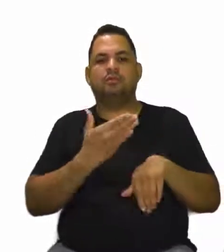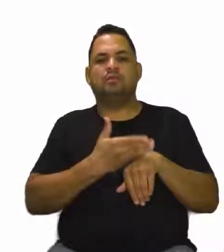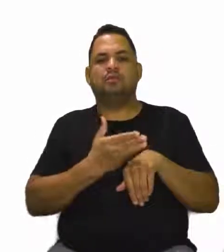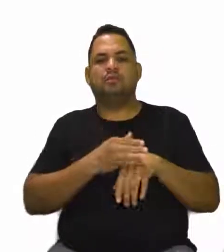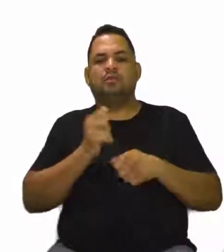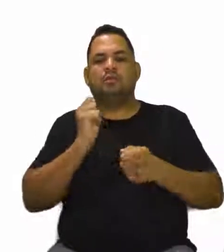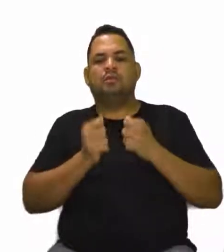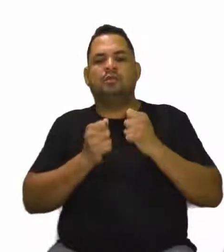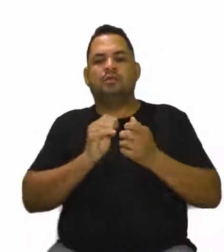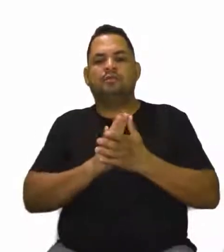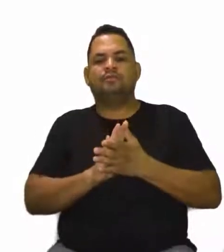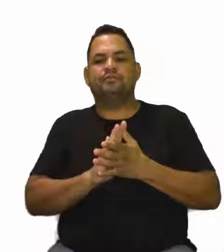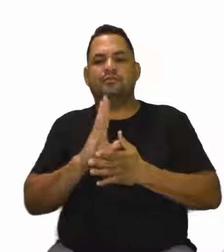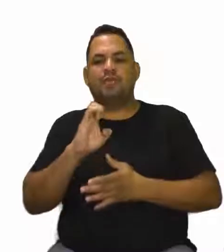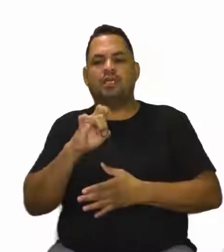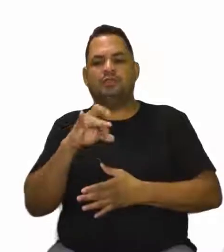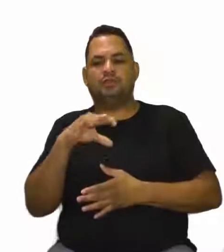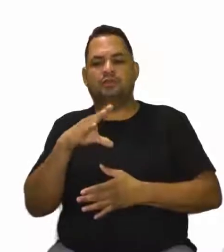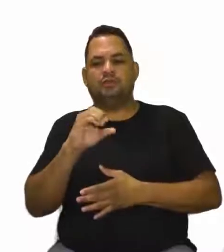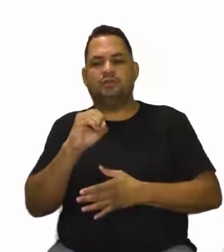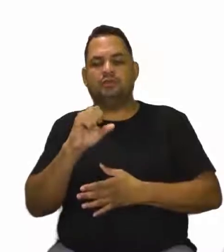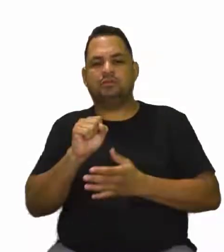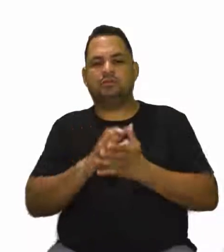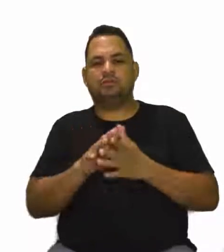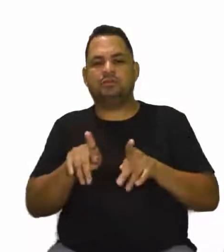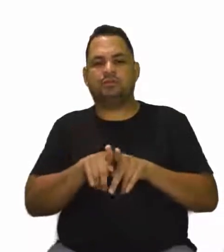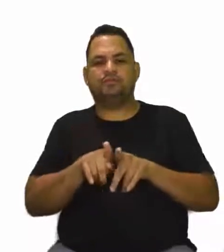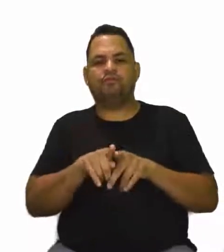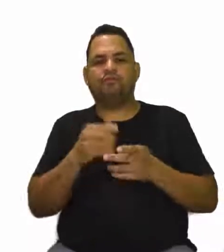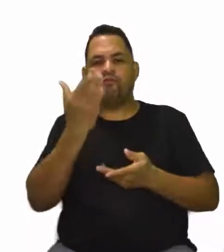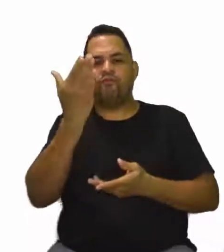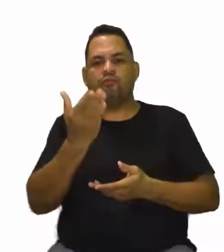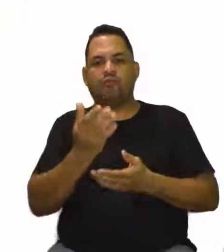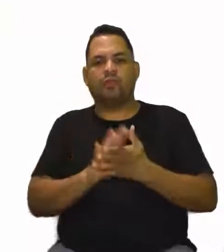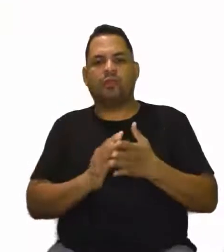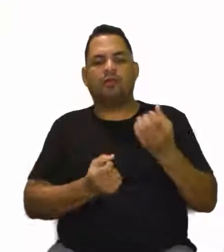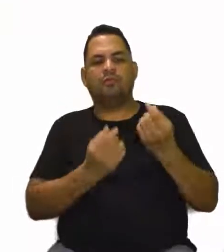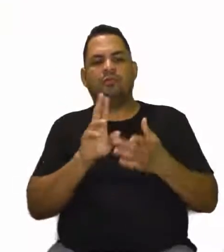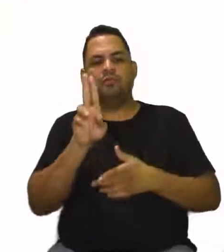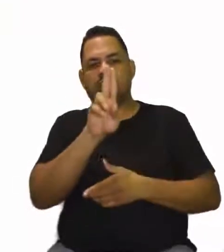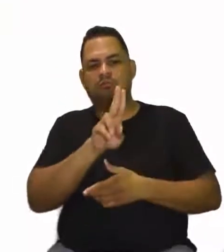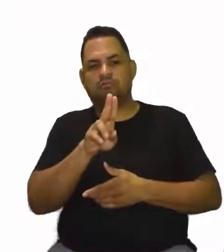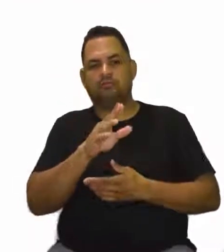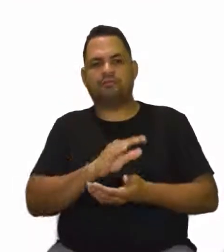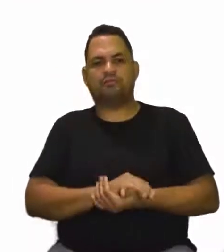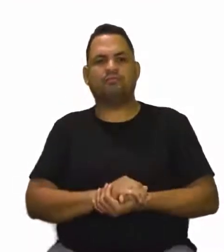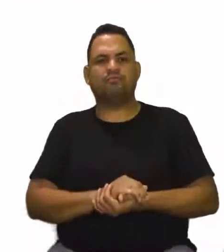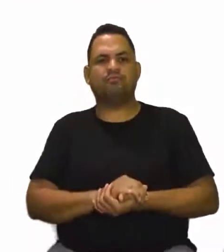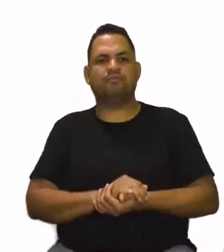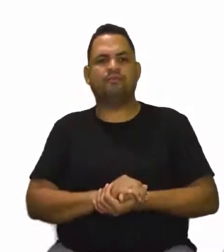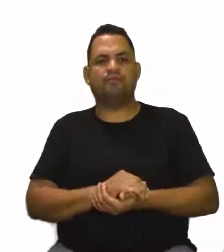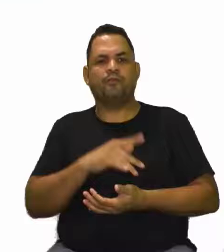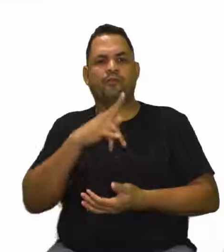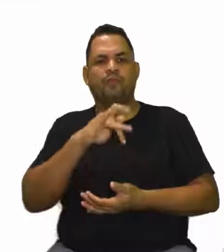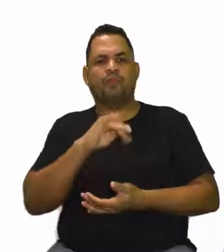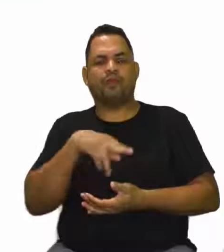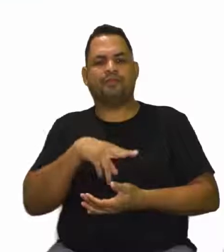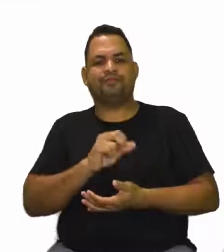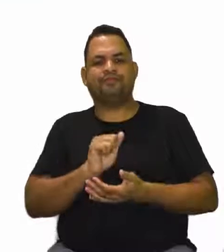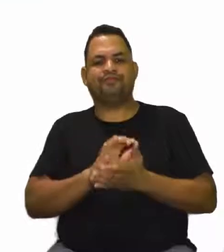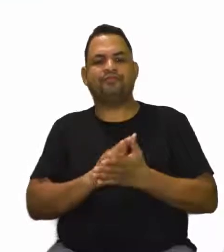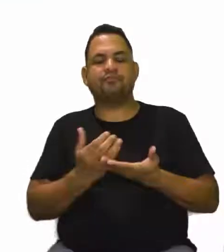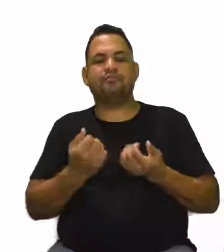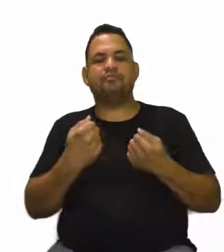funcional e os bastões. Aqui eu trago alguma aplicabilidade disso. O pneu, a gente